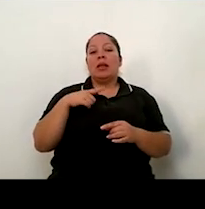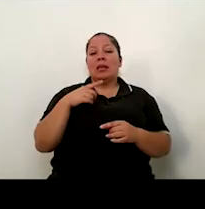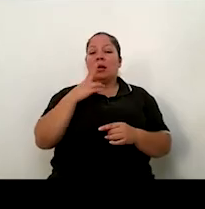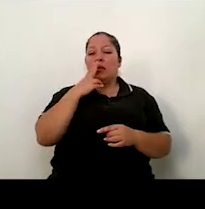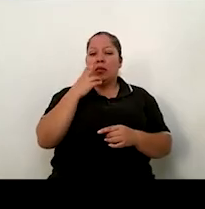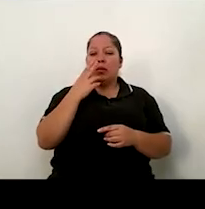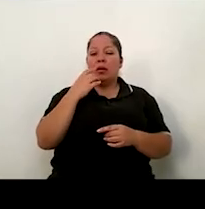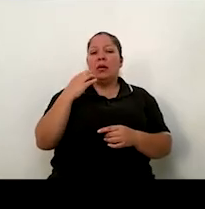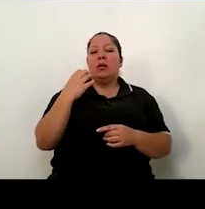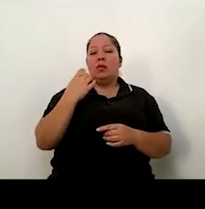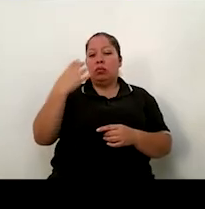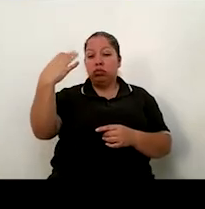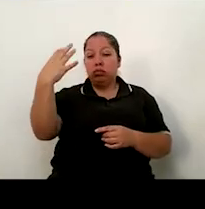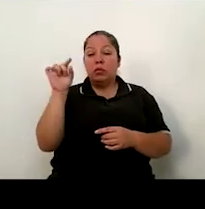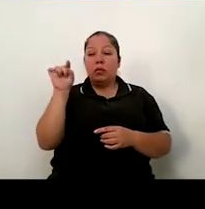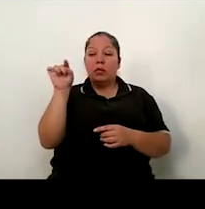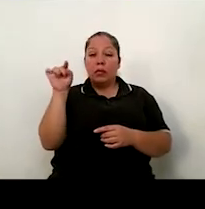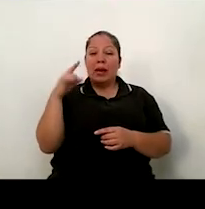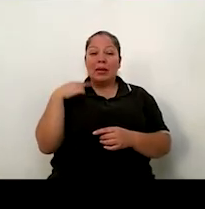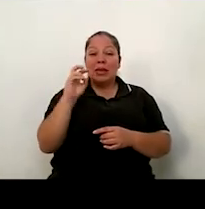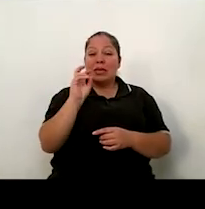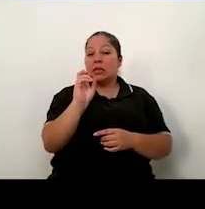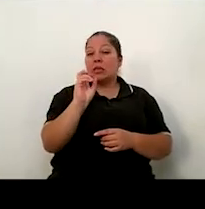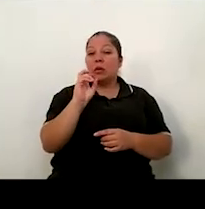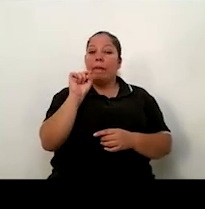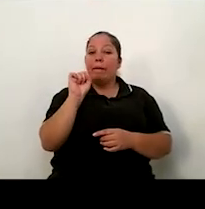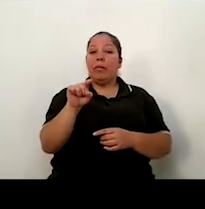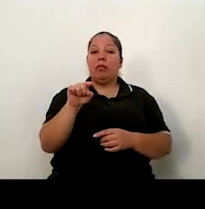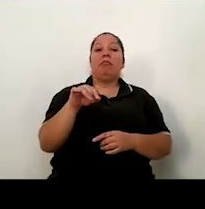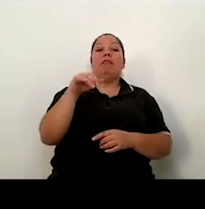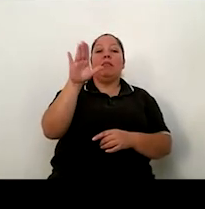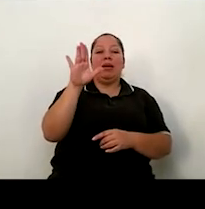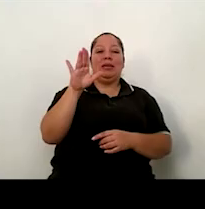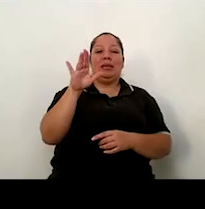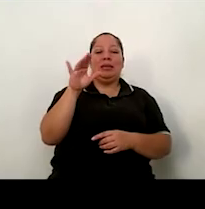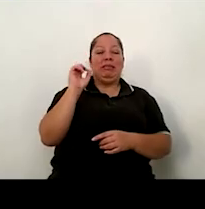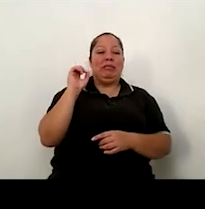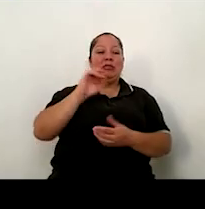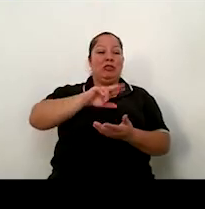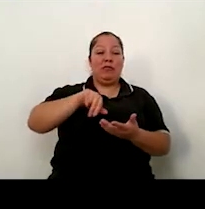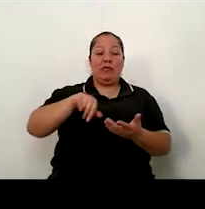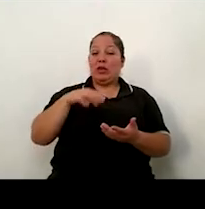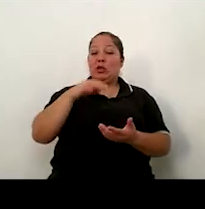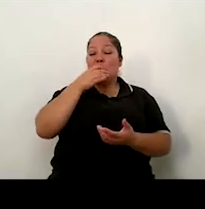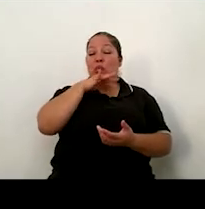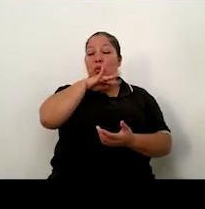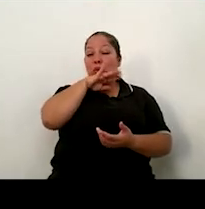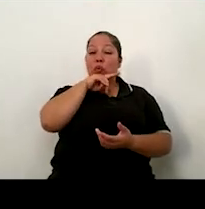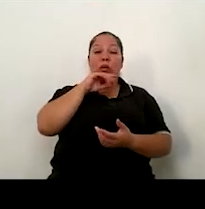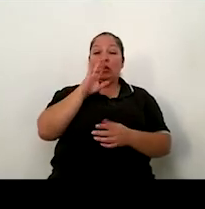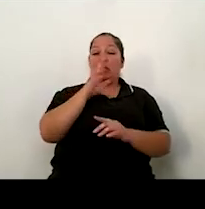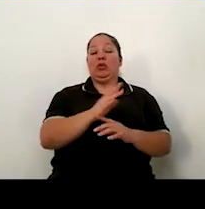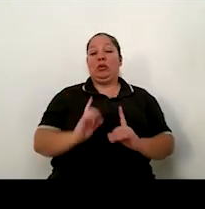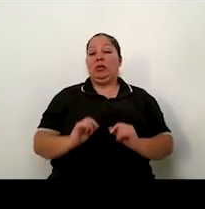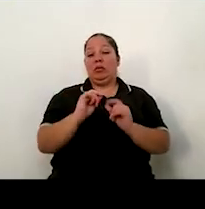5.000 componentes tóxicos e carcinogênicos, né? Então, essas aminas aromáticas, essas nitrosaminas, essas aminas